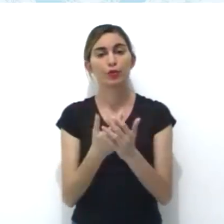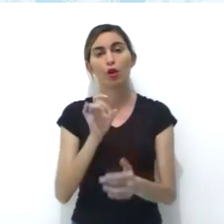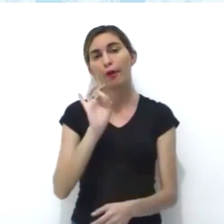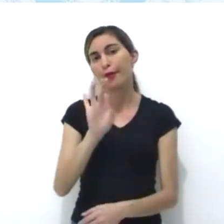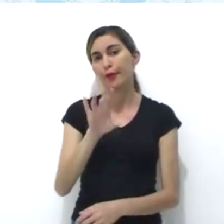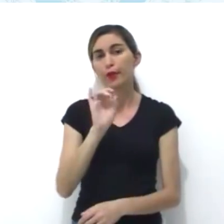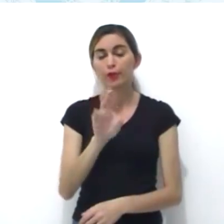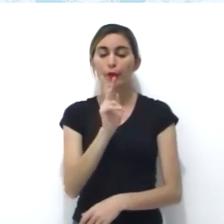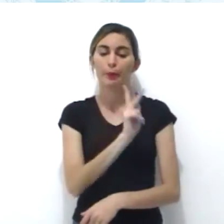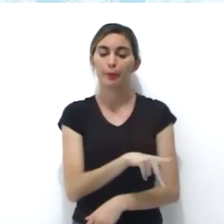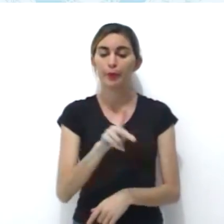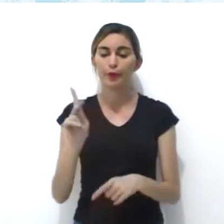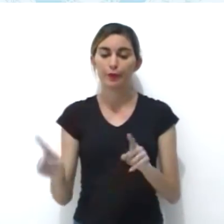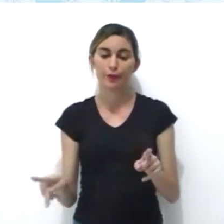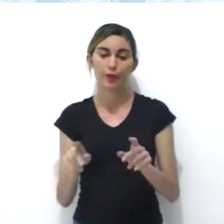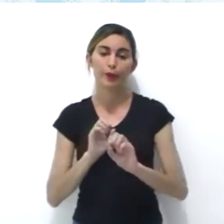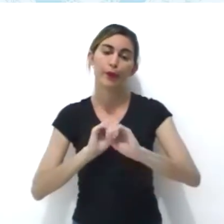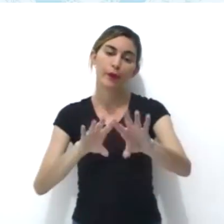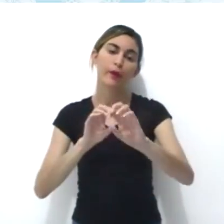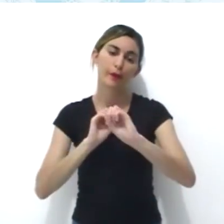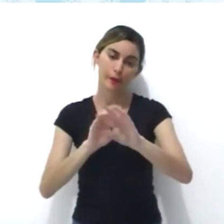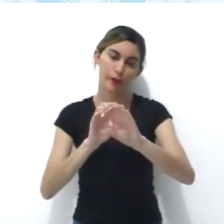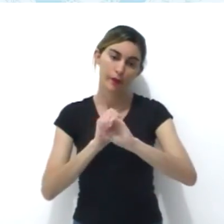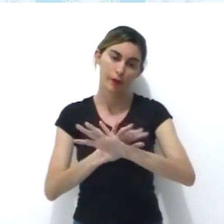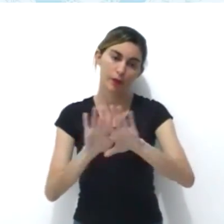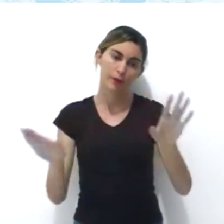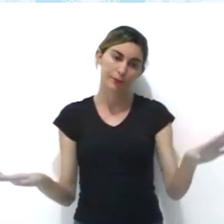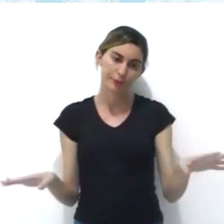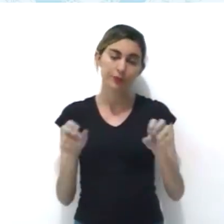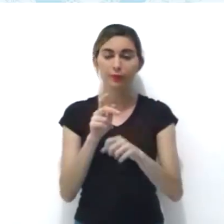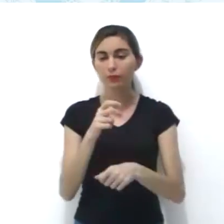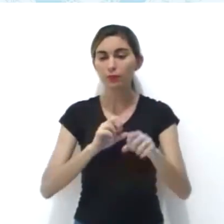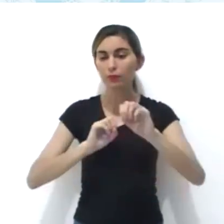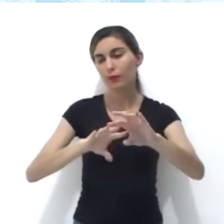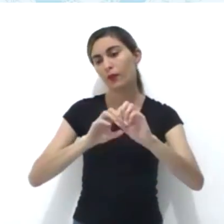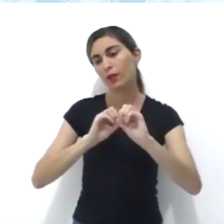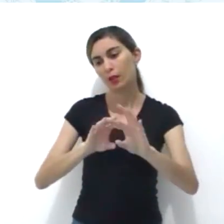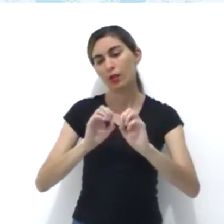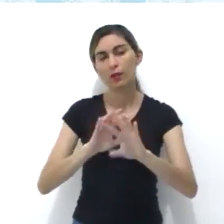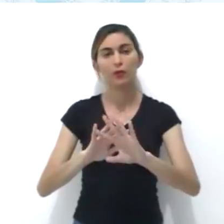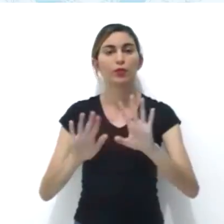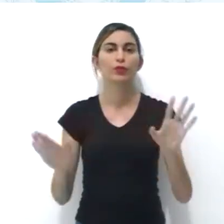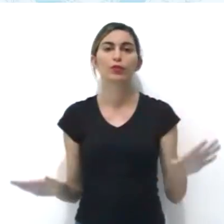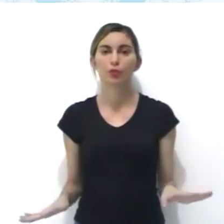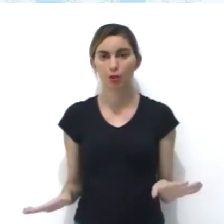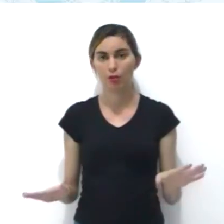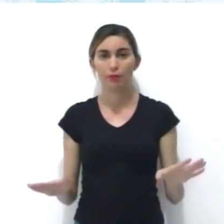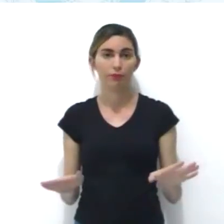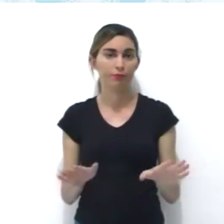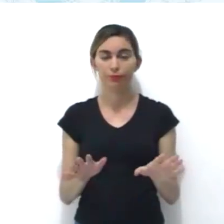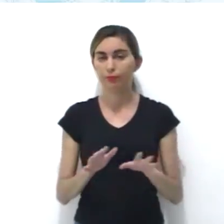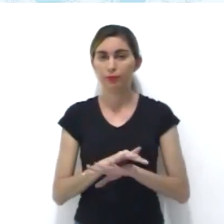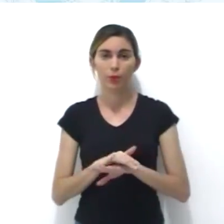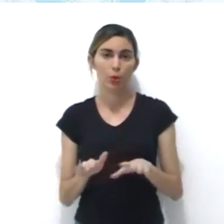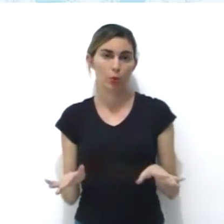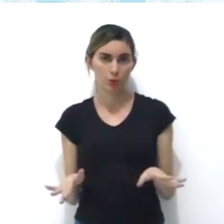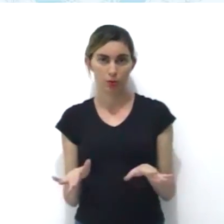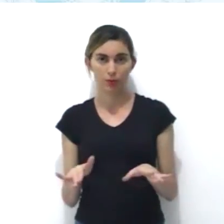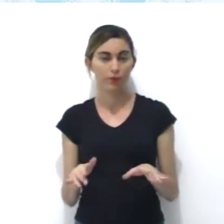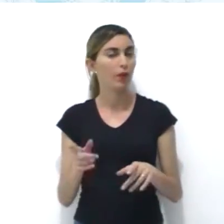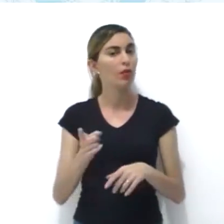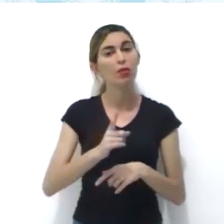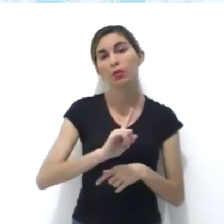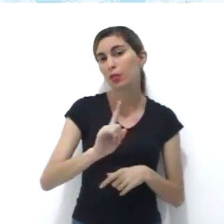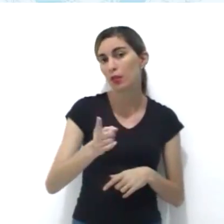se resume apenas o professor ensinar, o professor ministrar aquela aula, ali se encerra qualquer tipo de